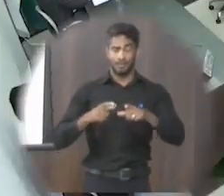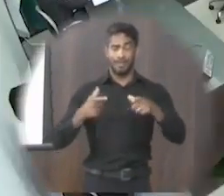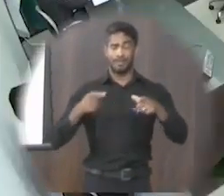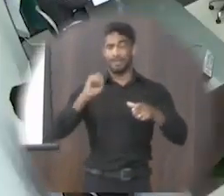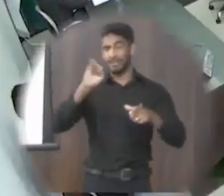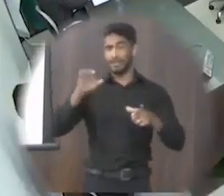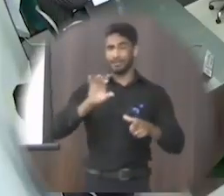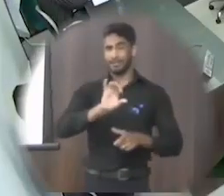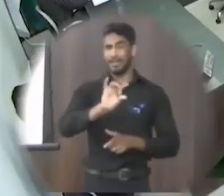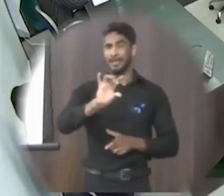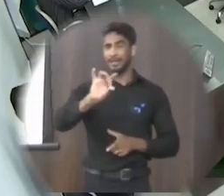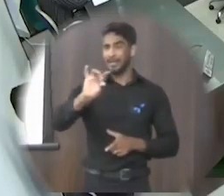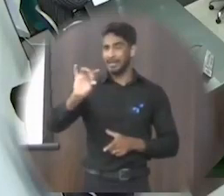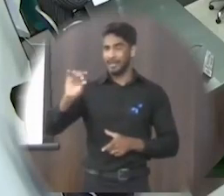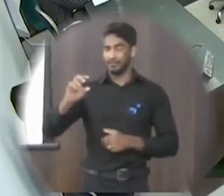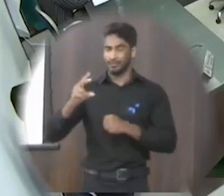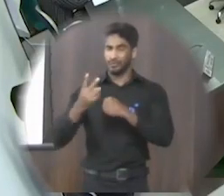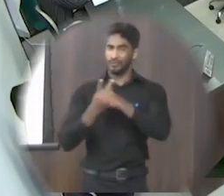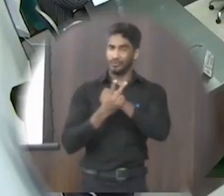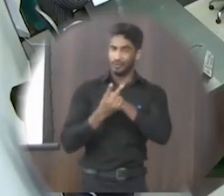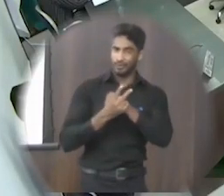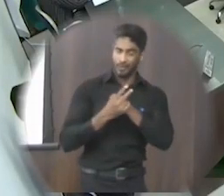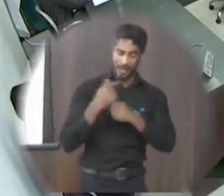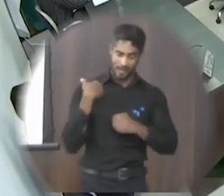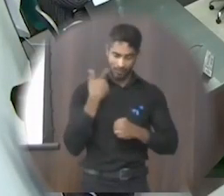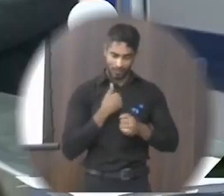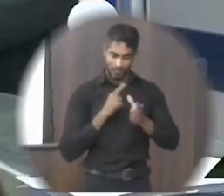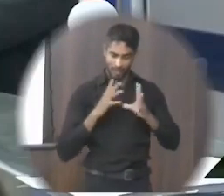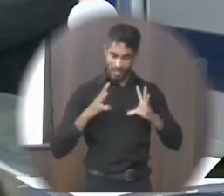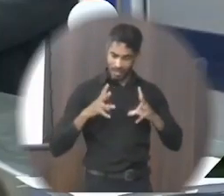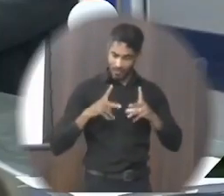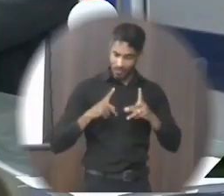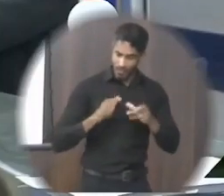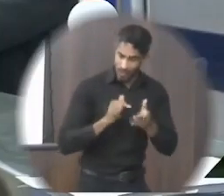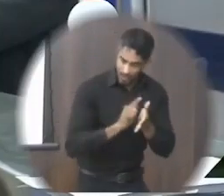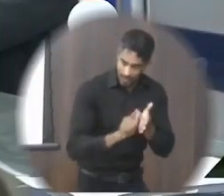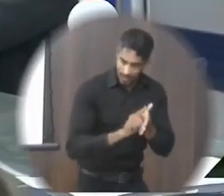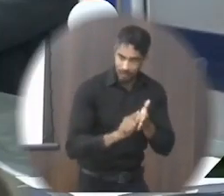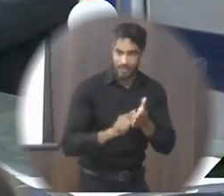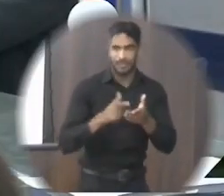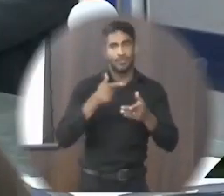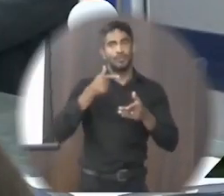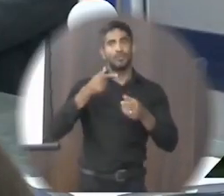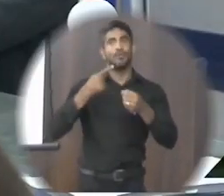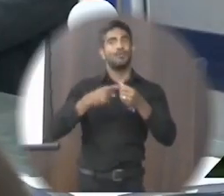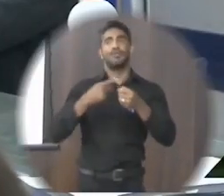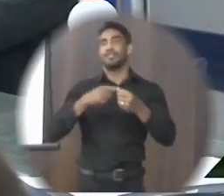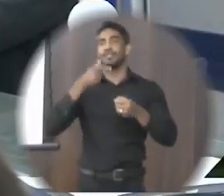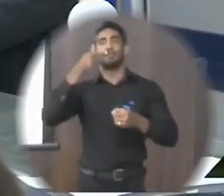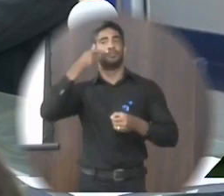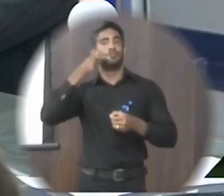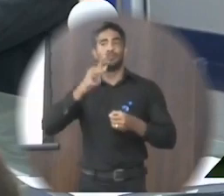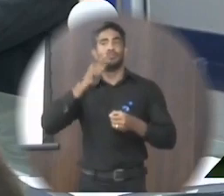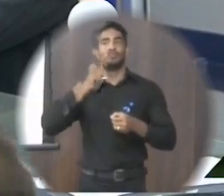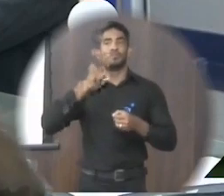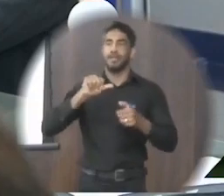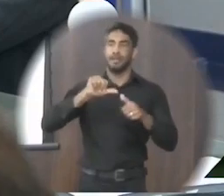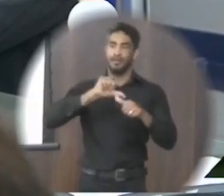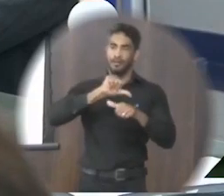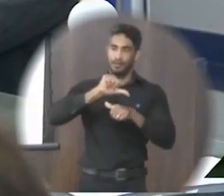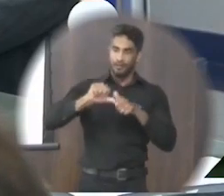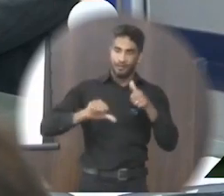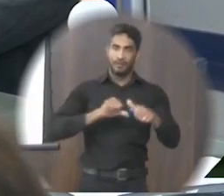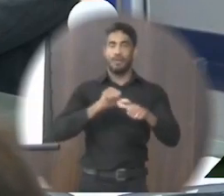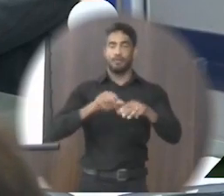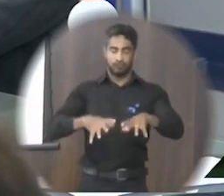cada um de nós não cuidar da nossa limpeza, do nosso lixo, o município não dá conta. Então, vai mudar os rios, o